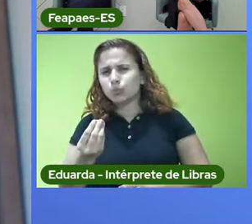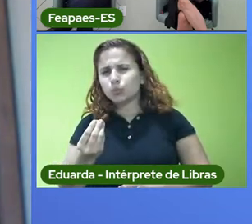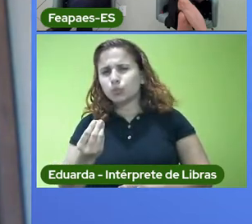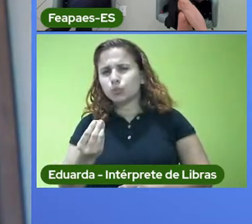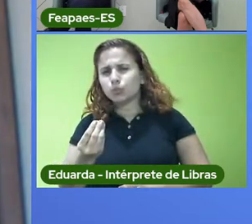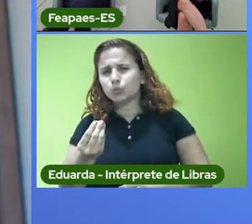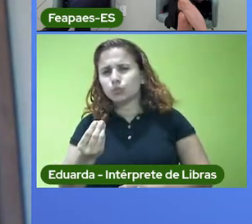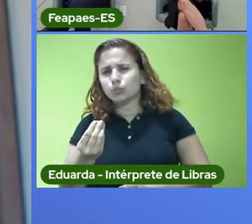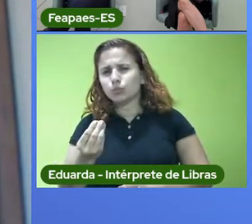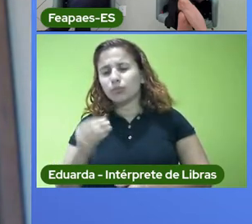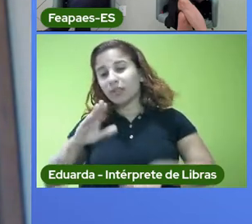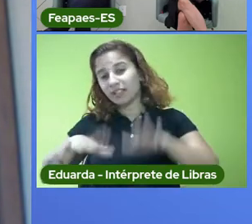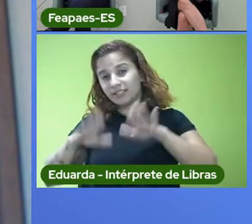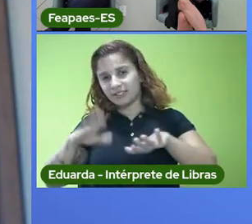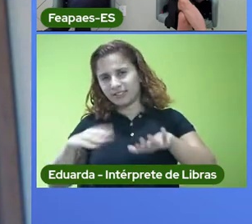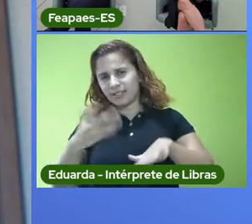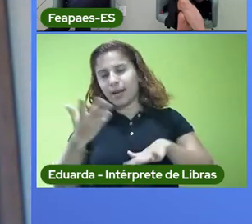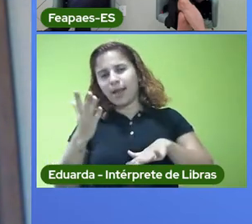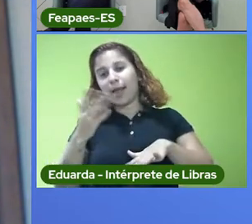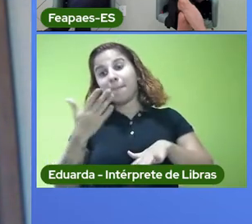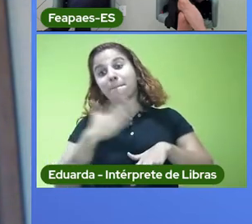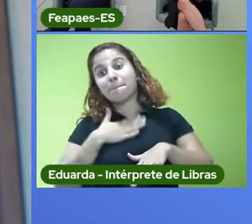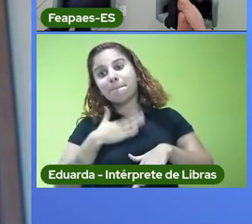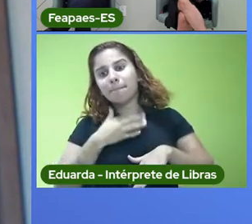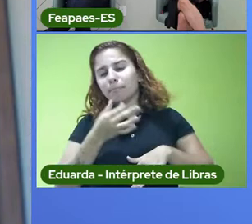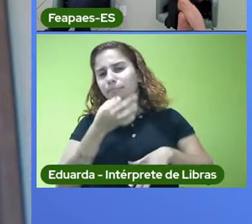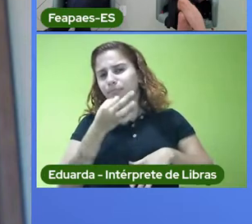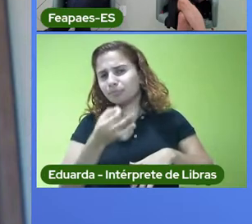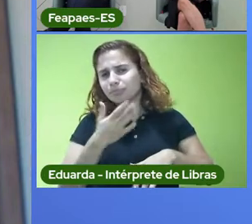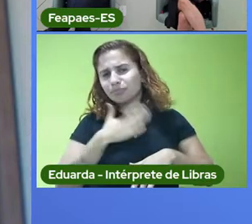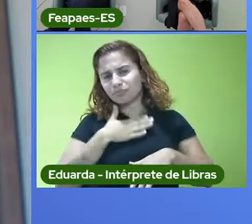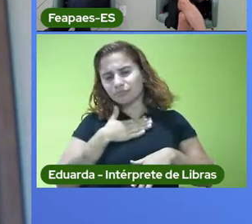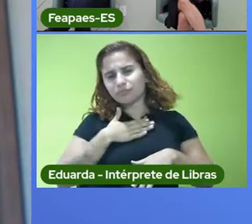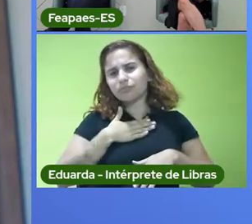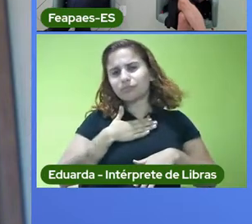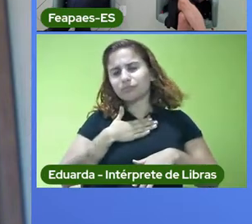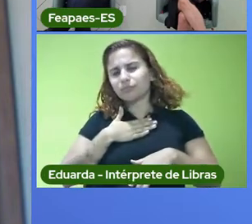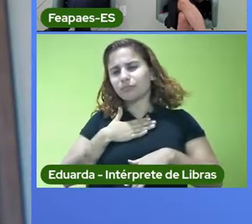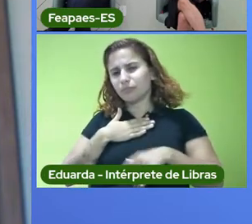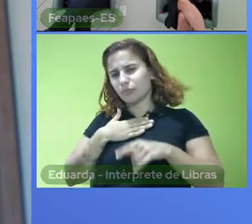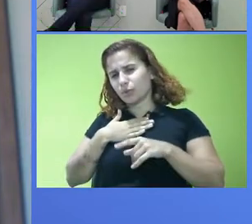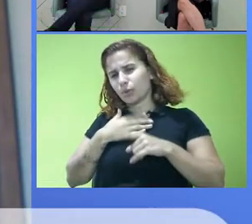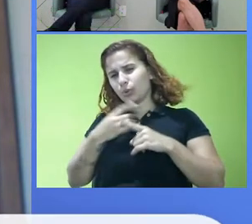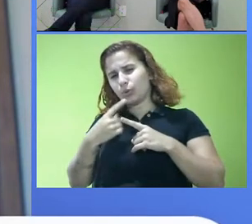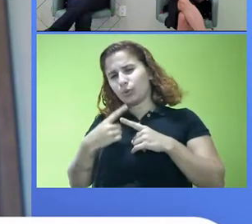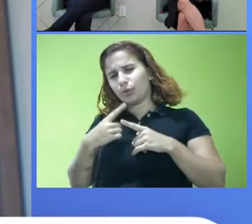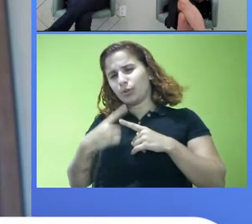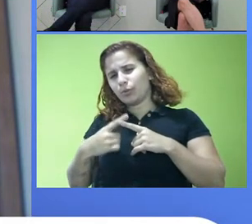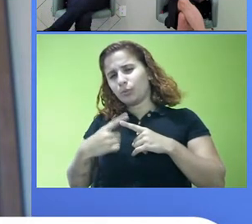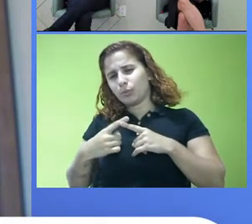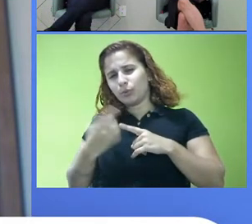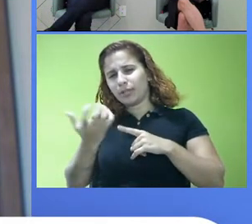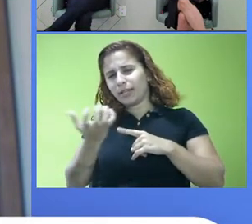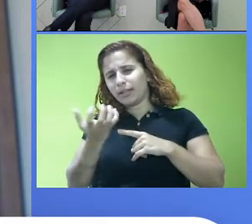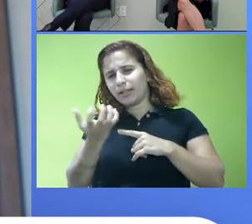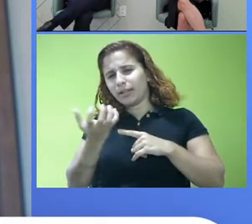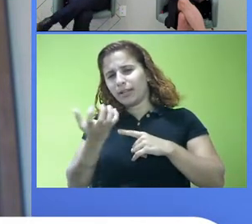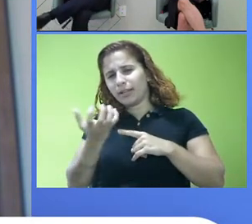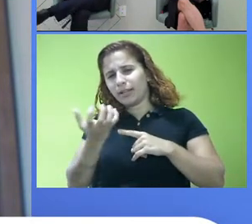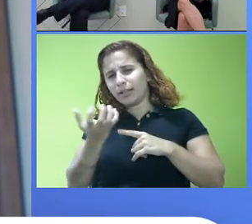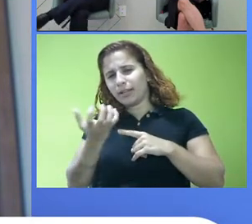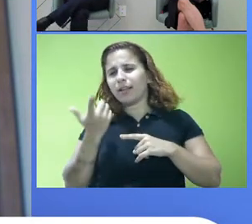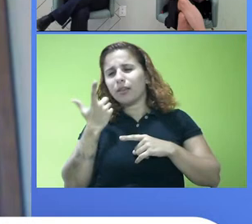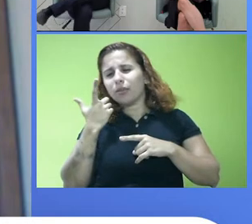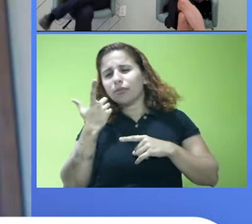minha inserção, né, nessa discussão, mas também por querer fazer uma aposta na política de